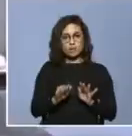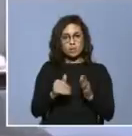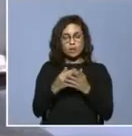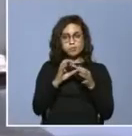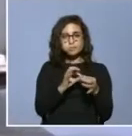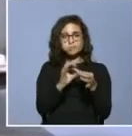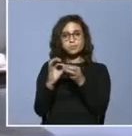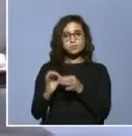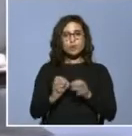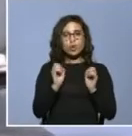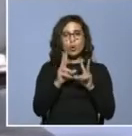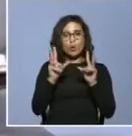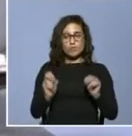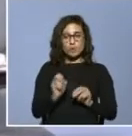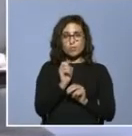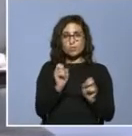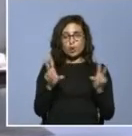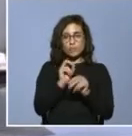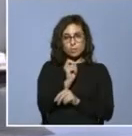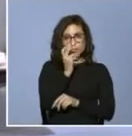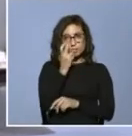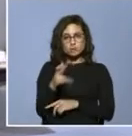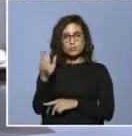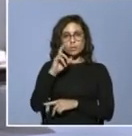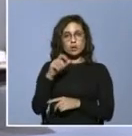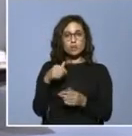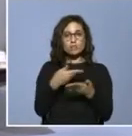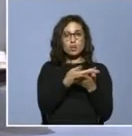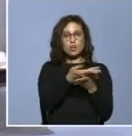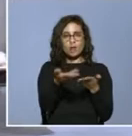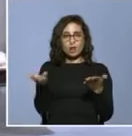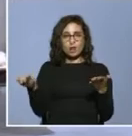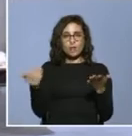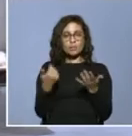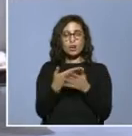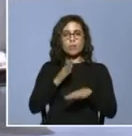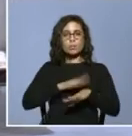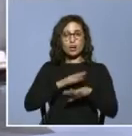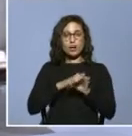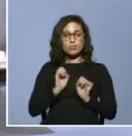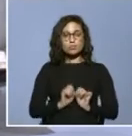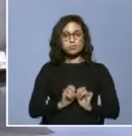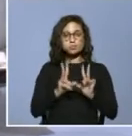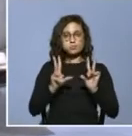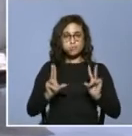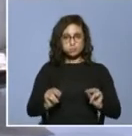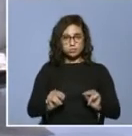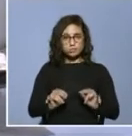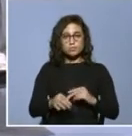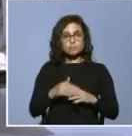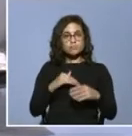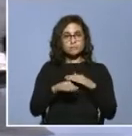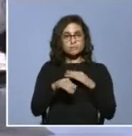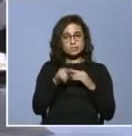aliança, que será derramado por vós e por todos para a remissão dos pecados. Fazei isto